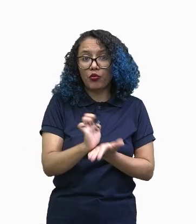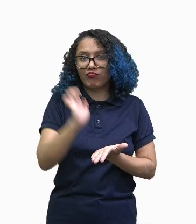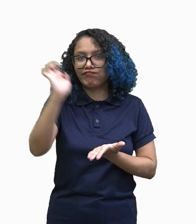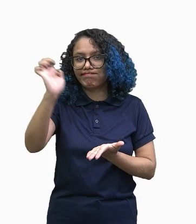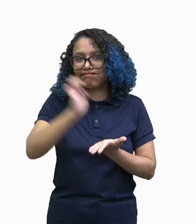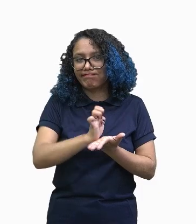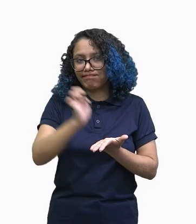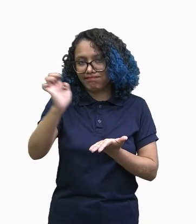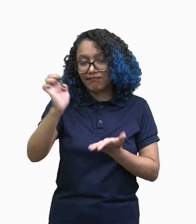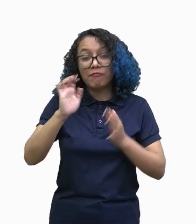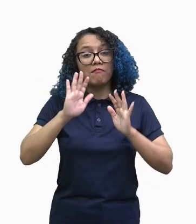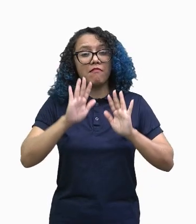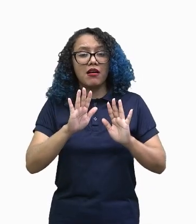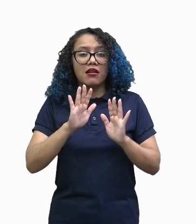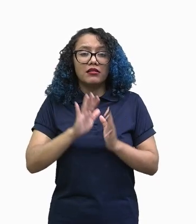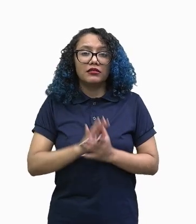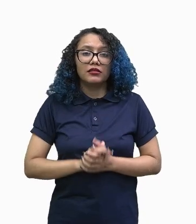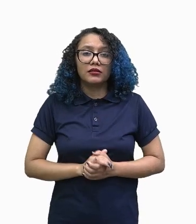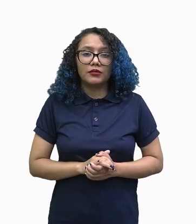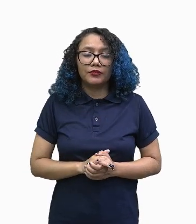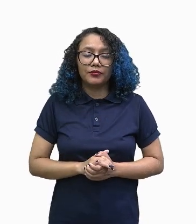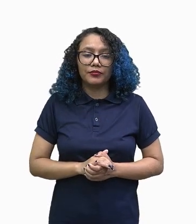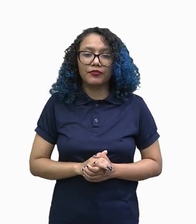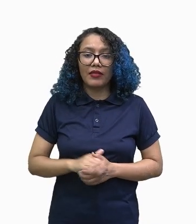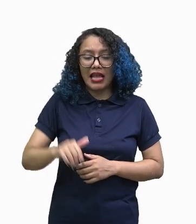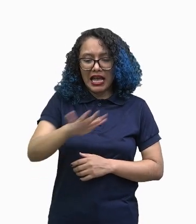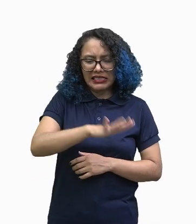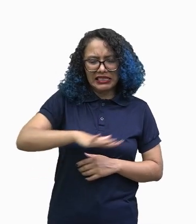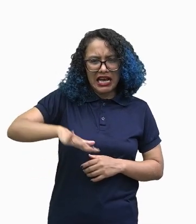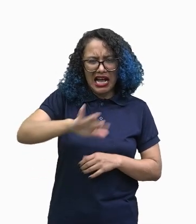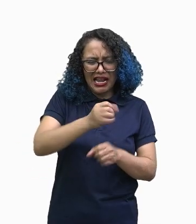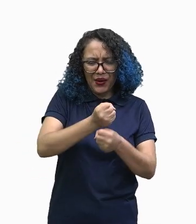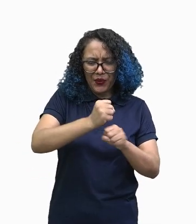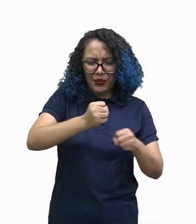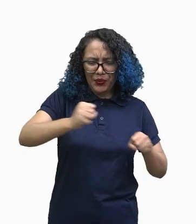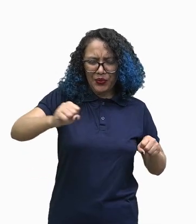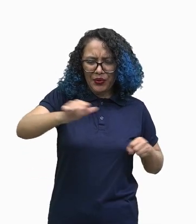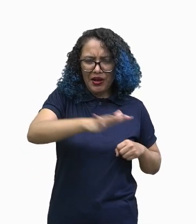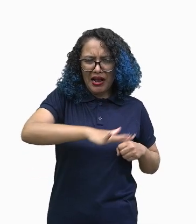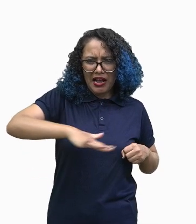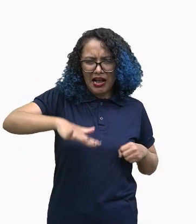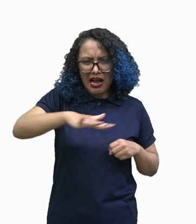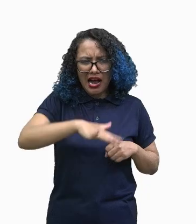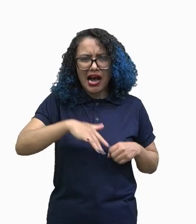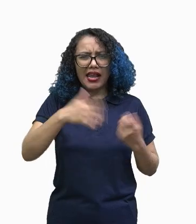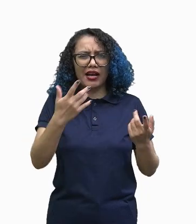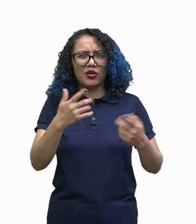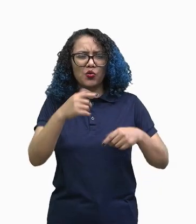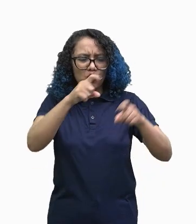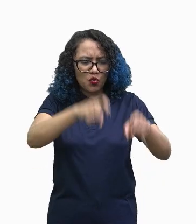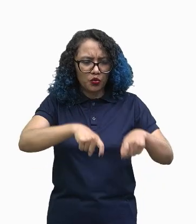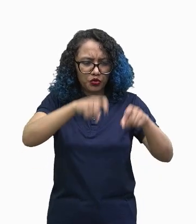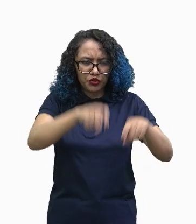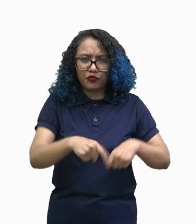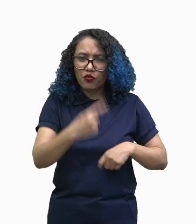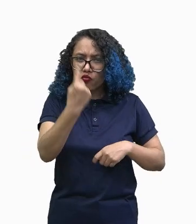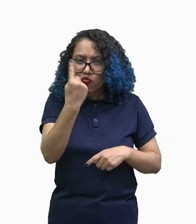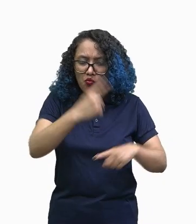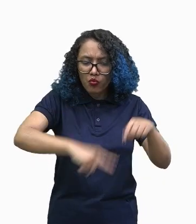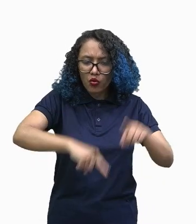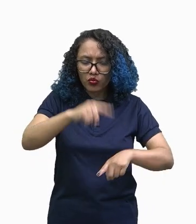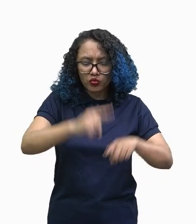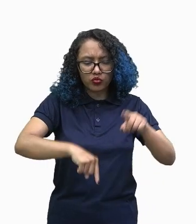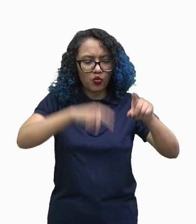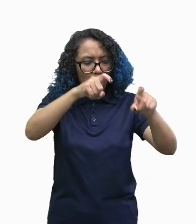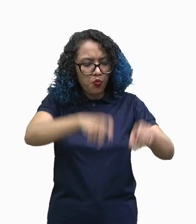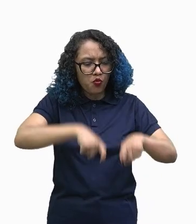mesmo. Porém, essas grandes áreas de monocultura, né? Uma única cultura aí